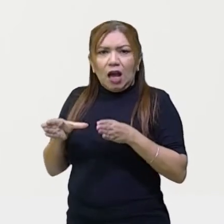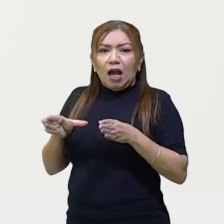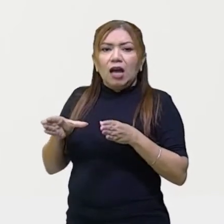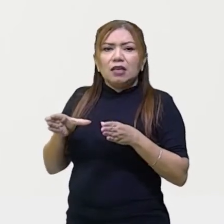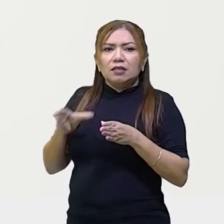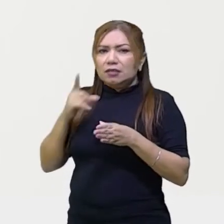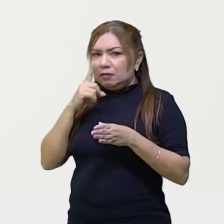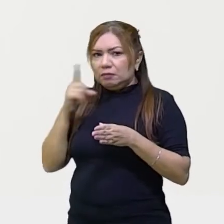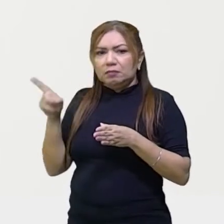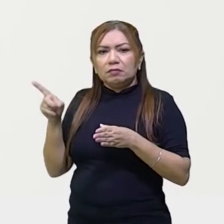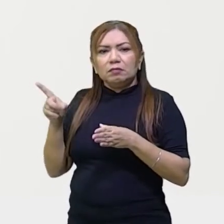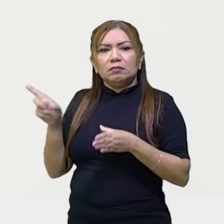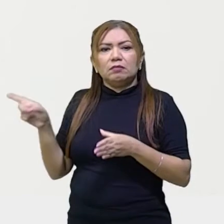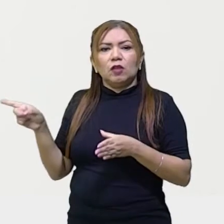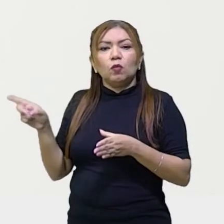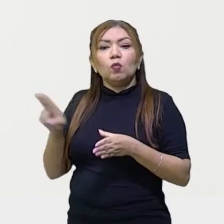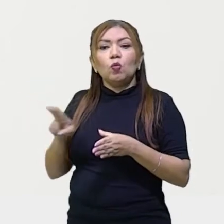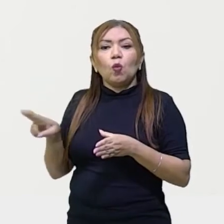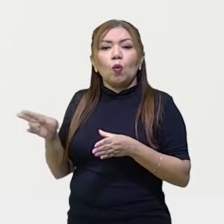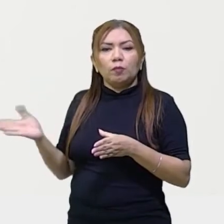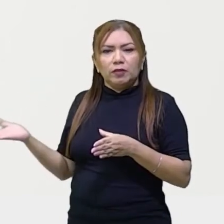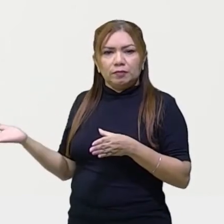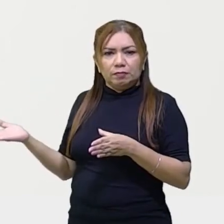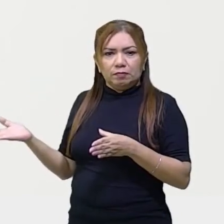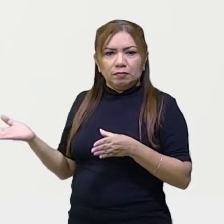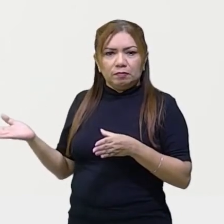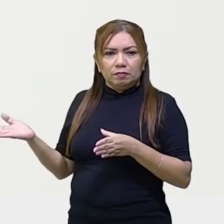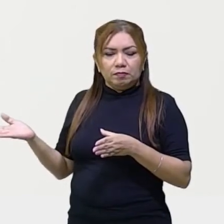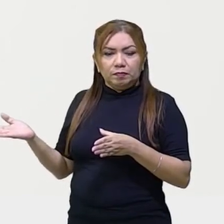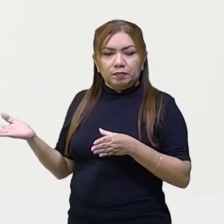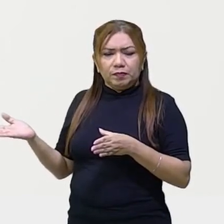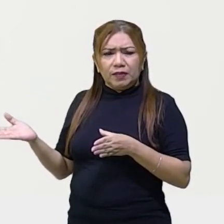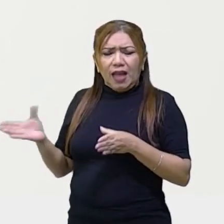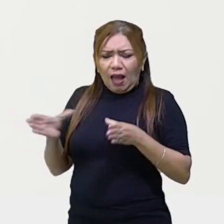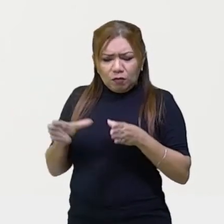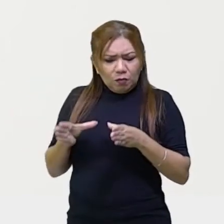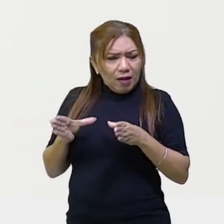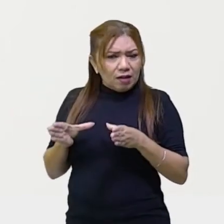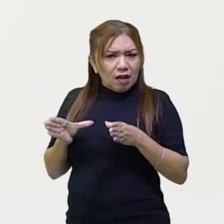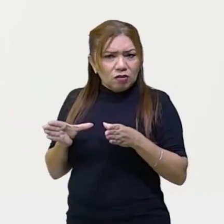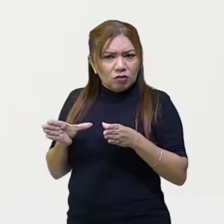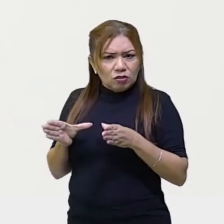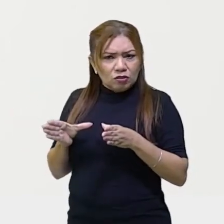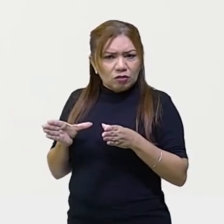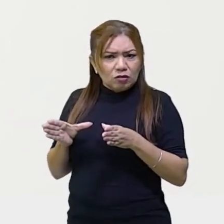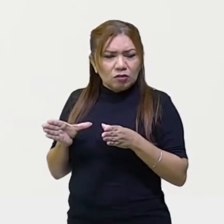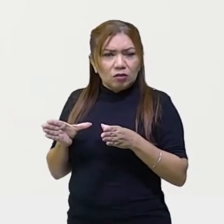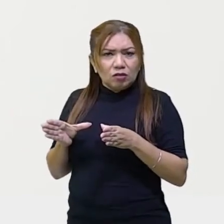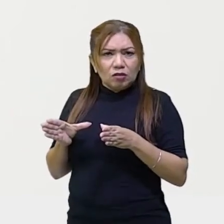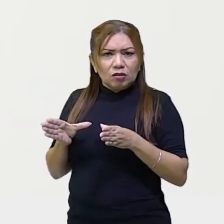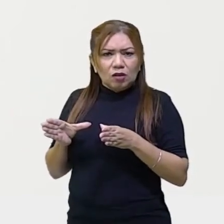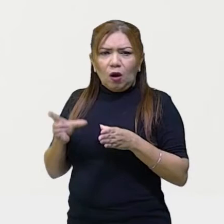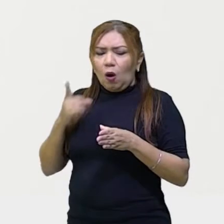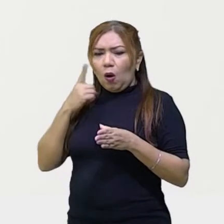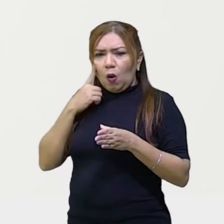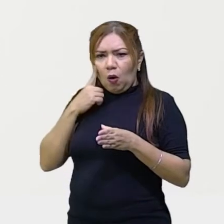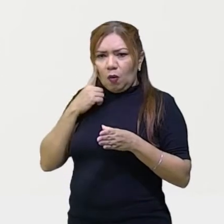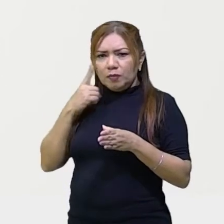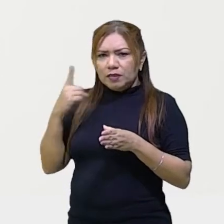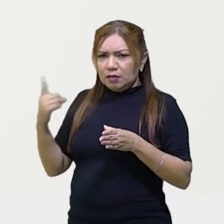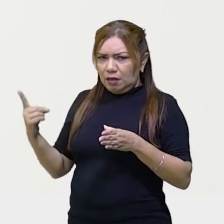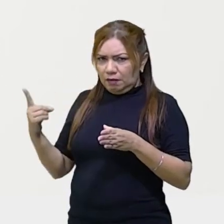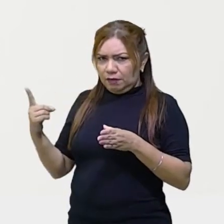vai mostrar para vocês aqui é uma situação bem bacana gente